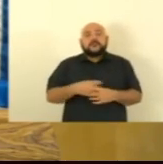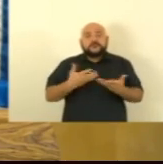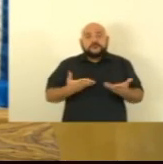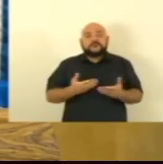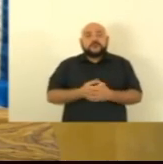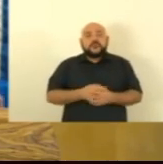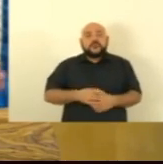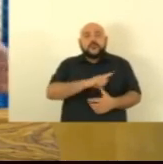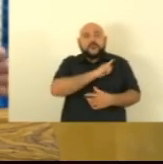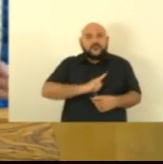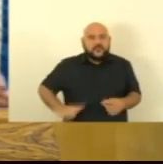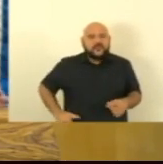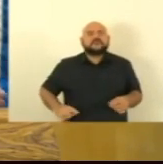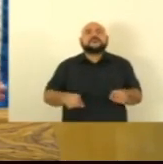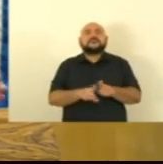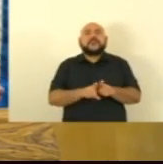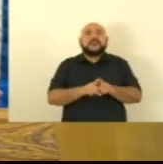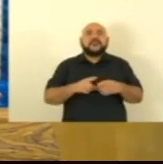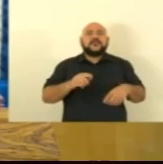até mesmo